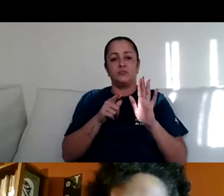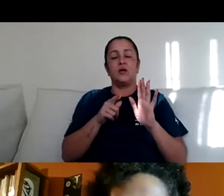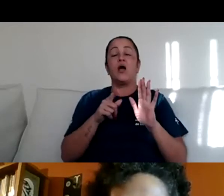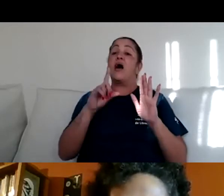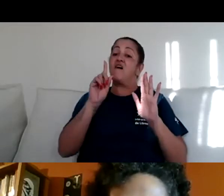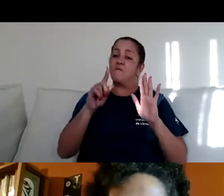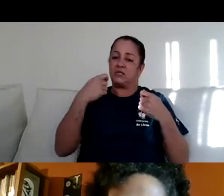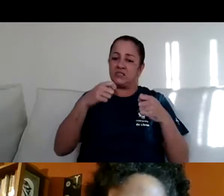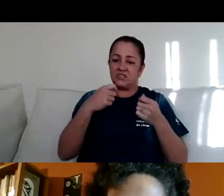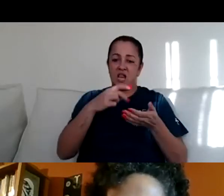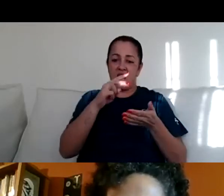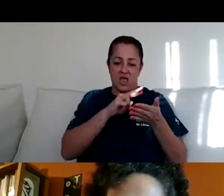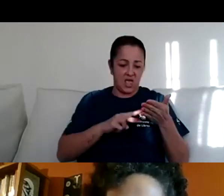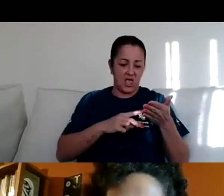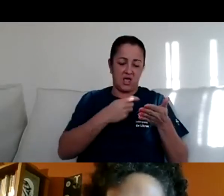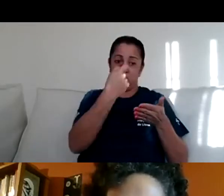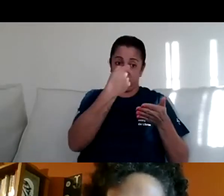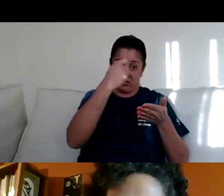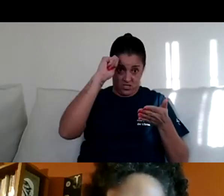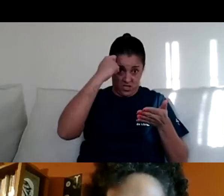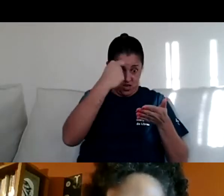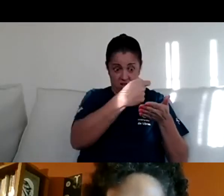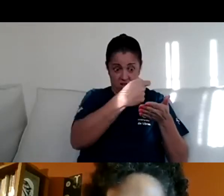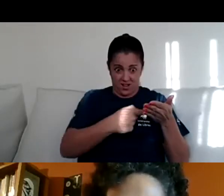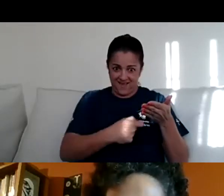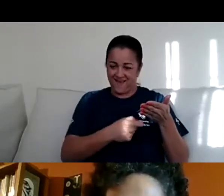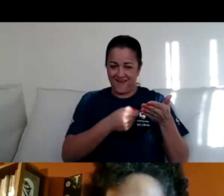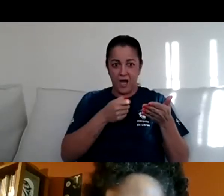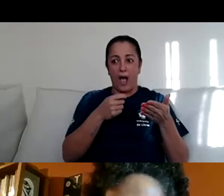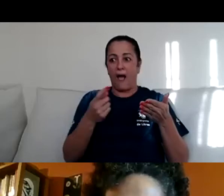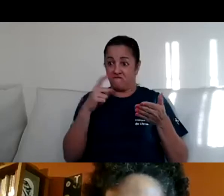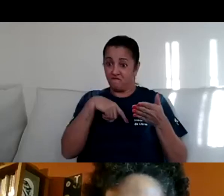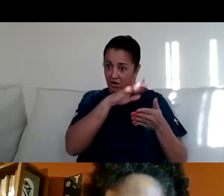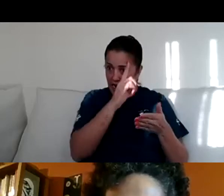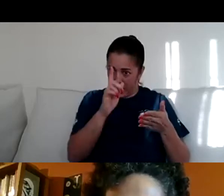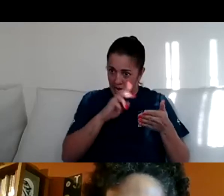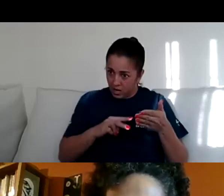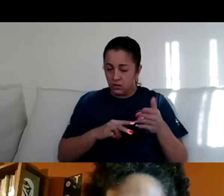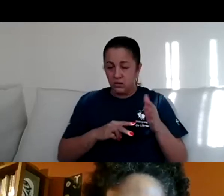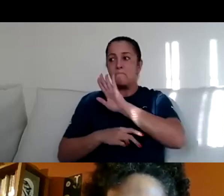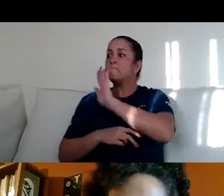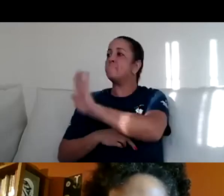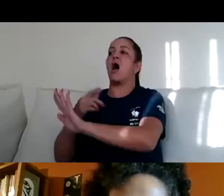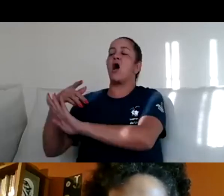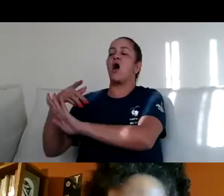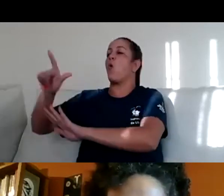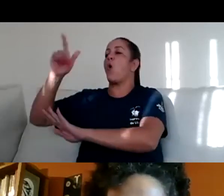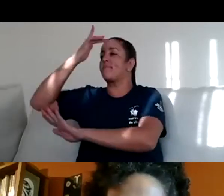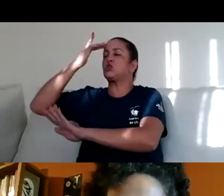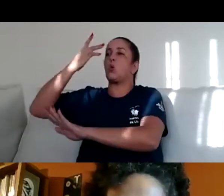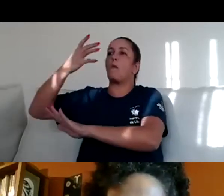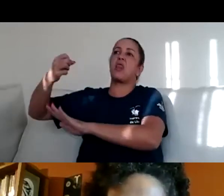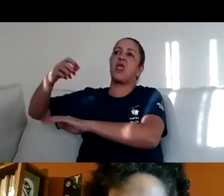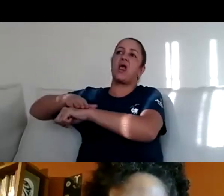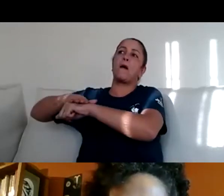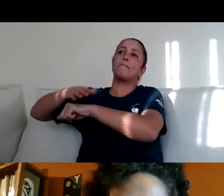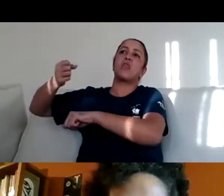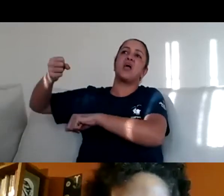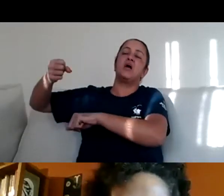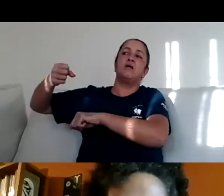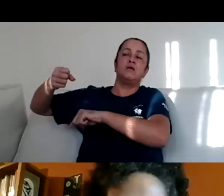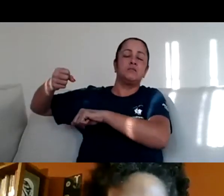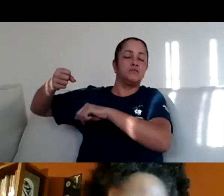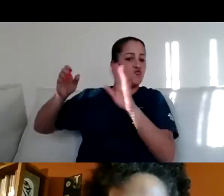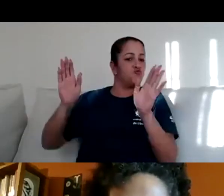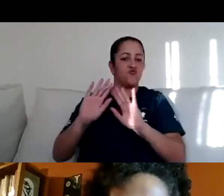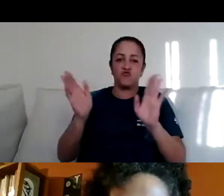para parar de ler obras de outras pessoas, para parar de ler obras de pessoas brancas. Porque a gente tem uma